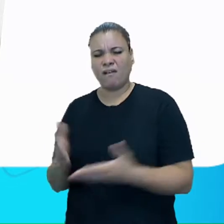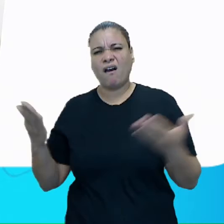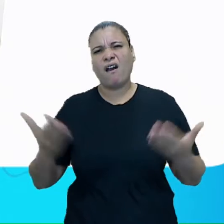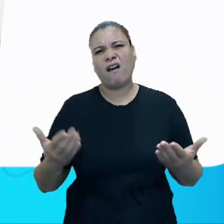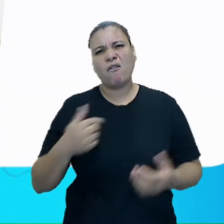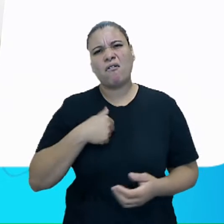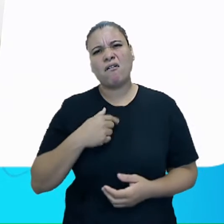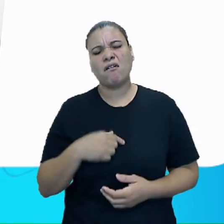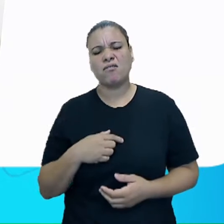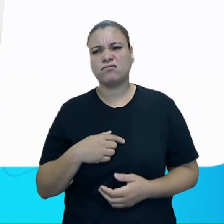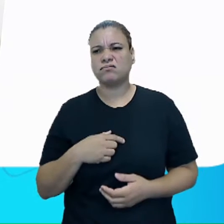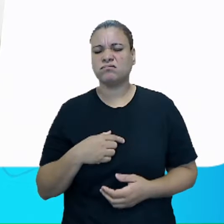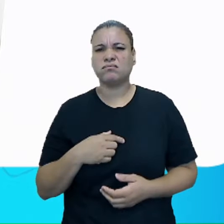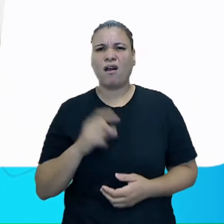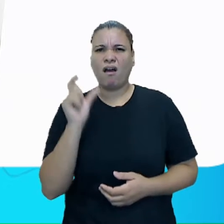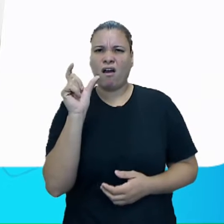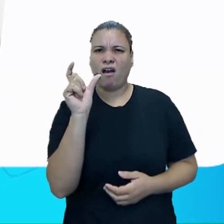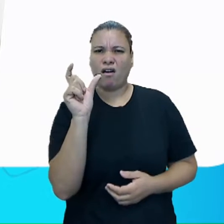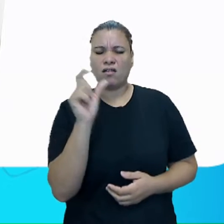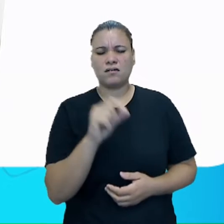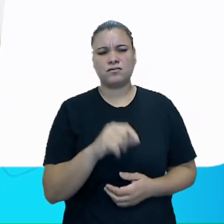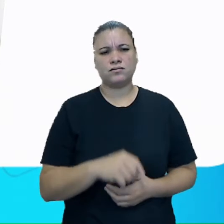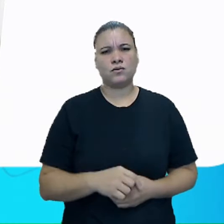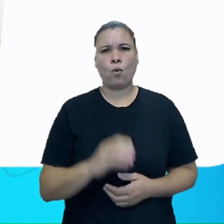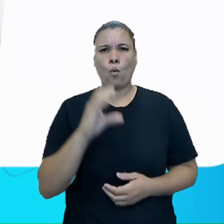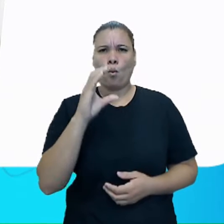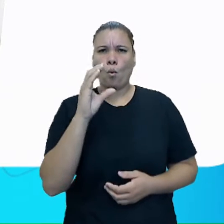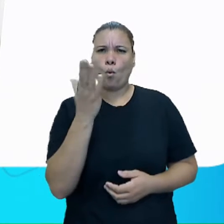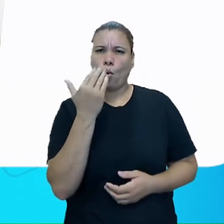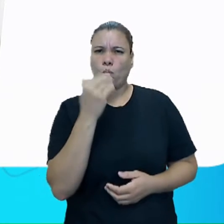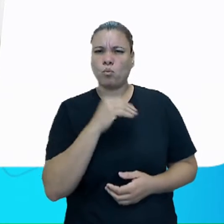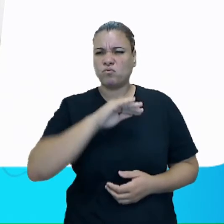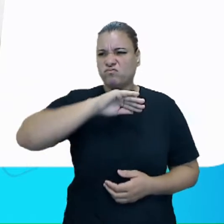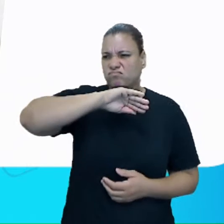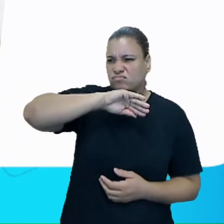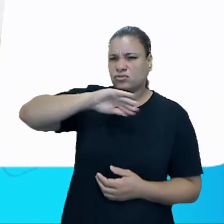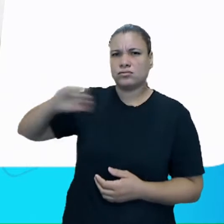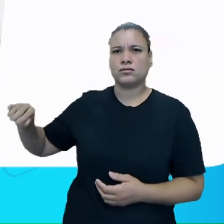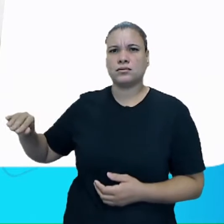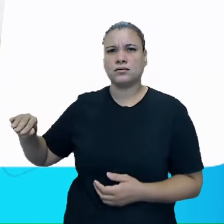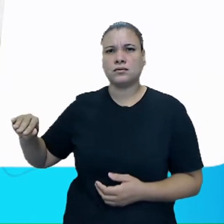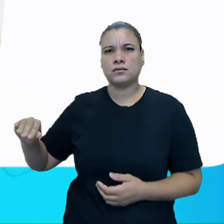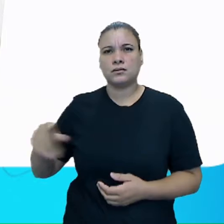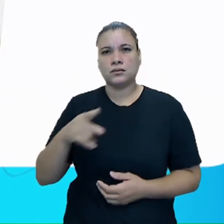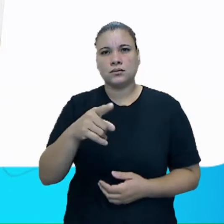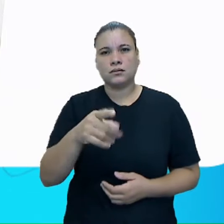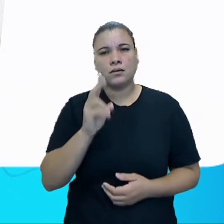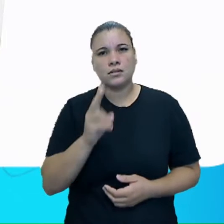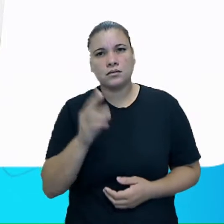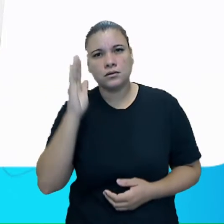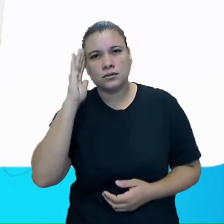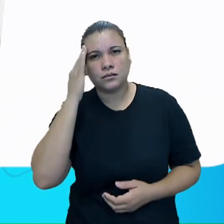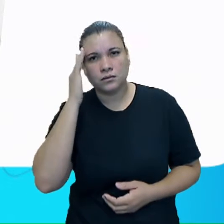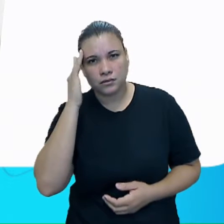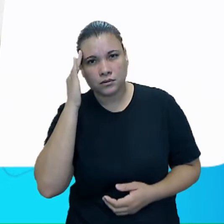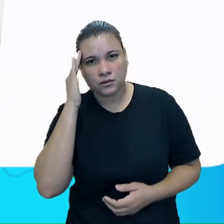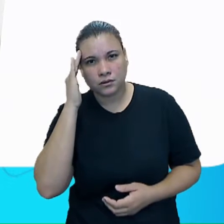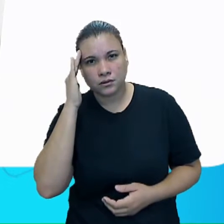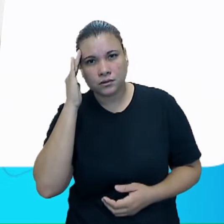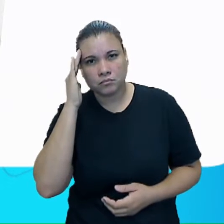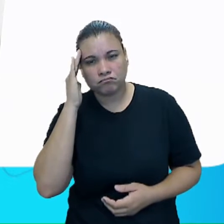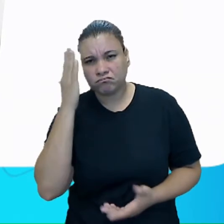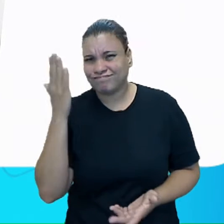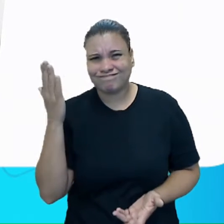comeu, você entenderia? Meu filho 2 brigadeiros. Não. Então, esse núcleo, ele é a base. É a partir dele que eu consigo